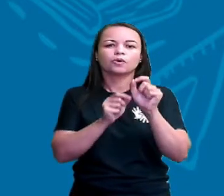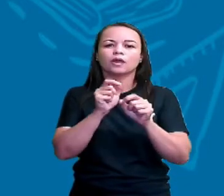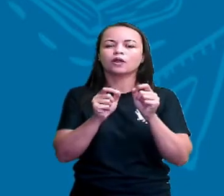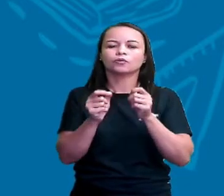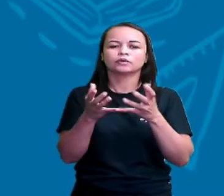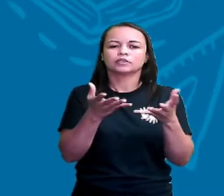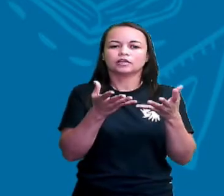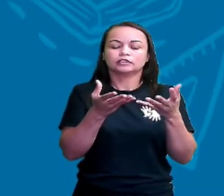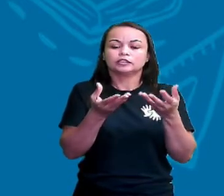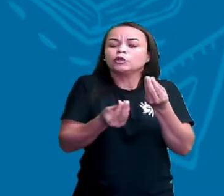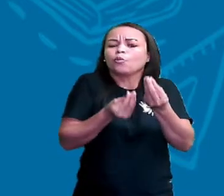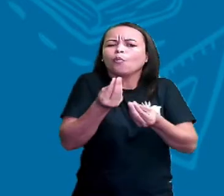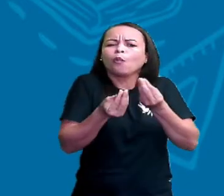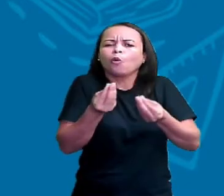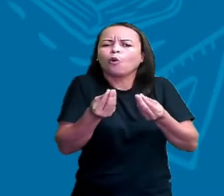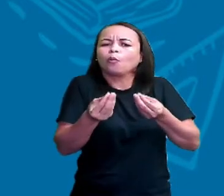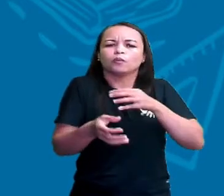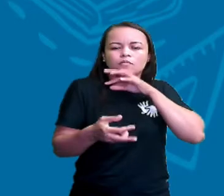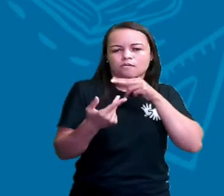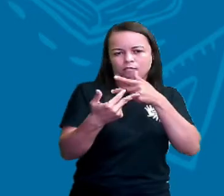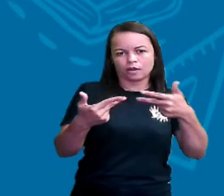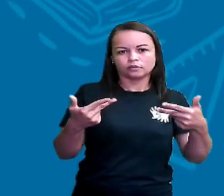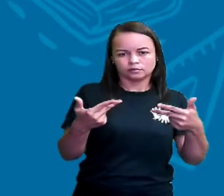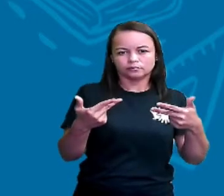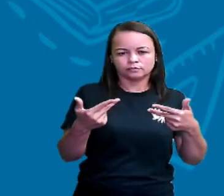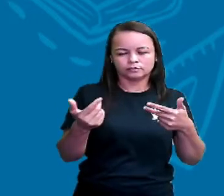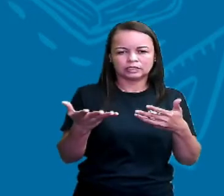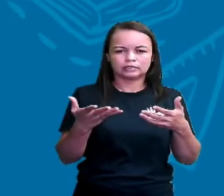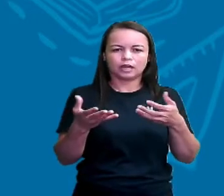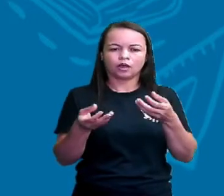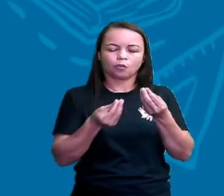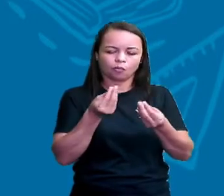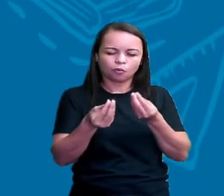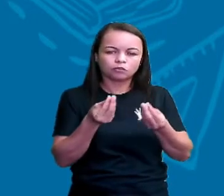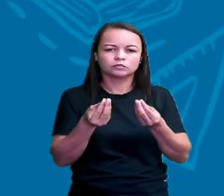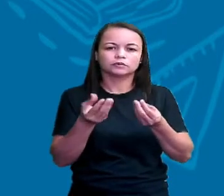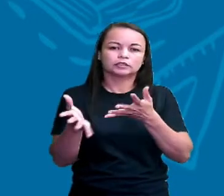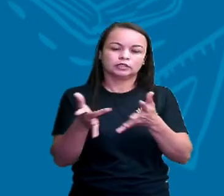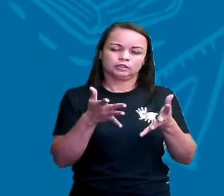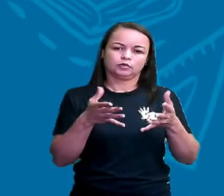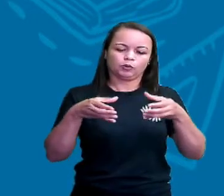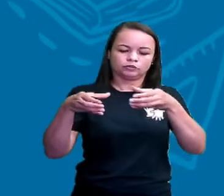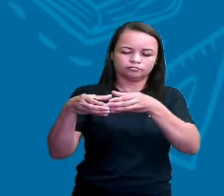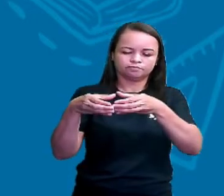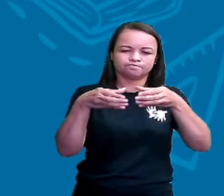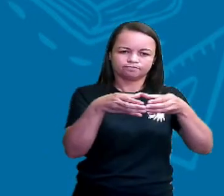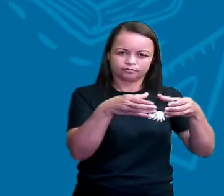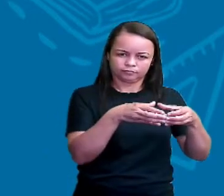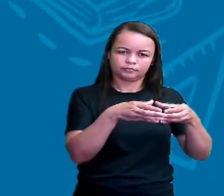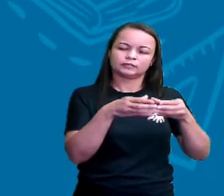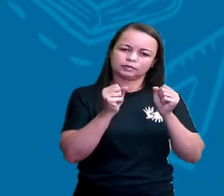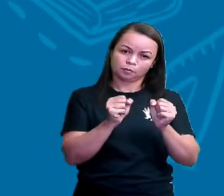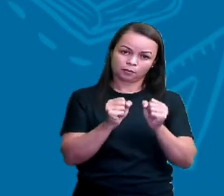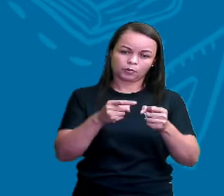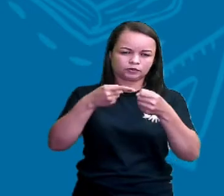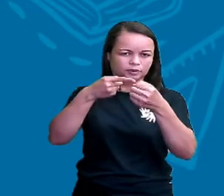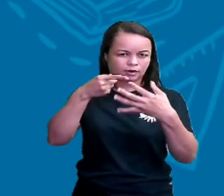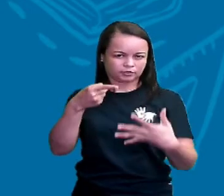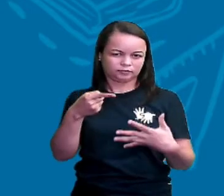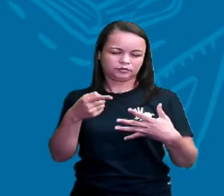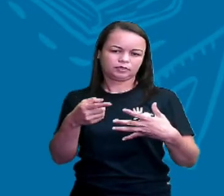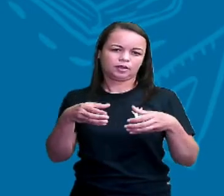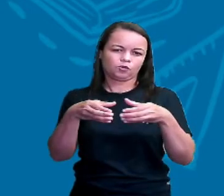da forma desse animal. Então, de acordo com o formato, a gente pode agrupar, podemos classificar esses animais,